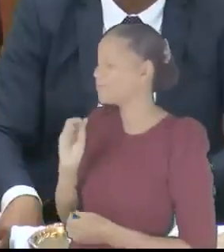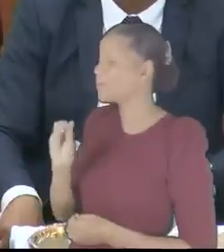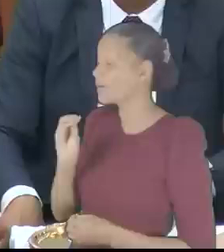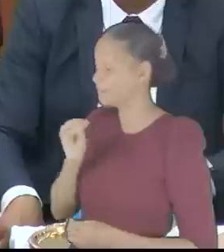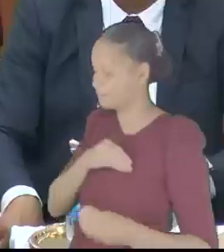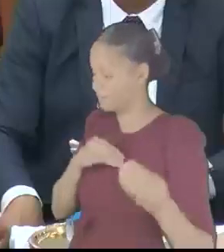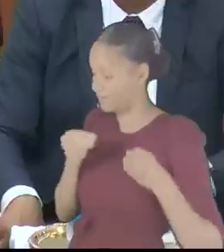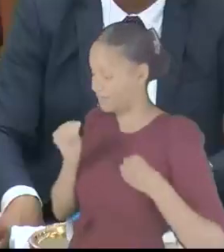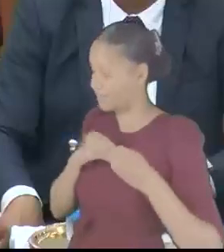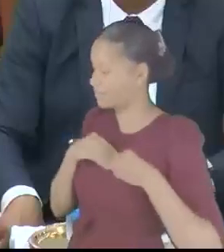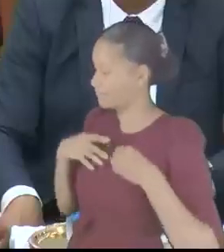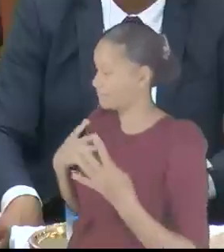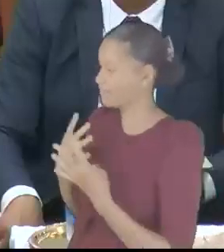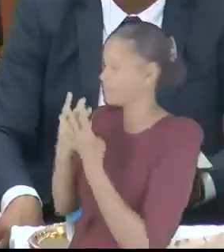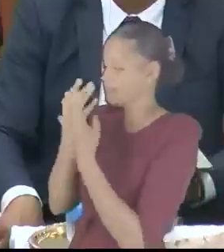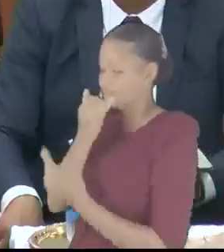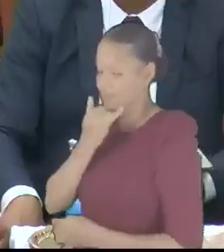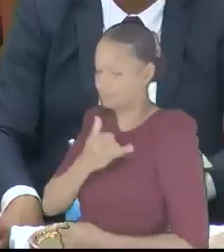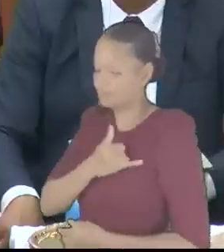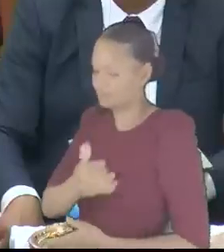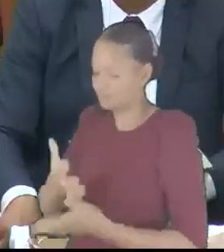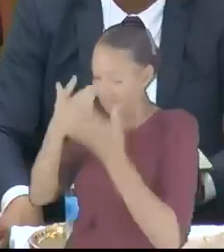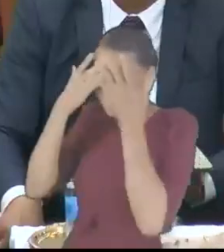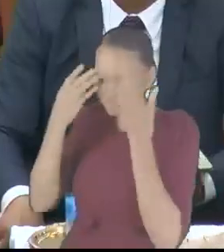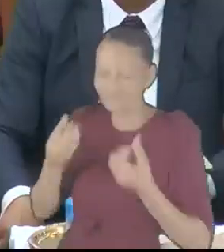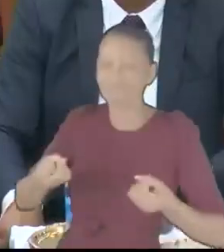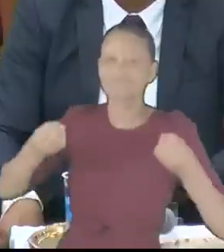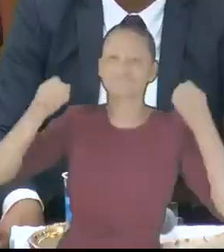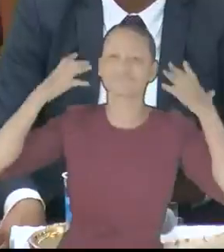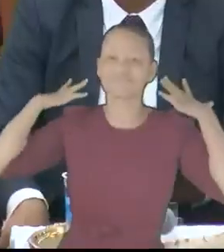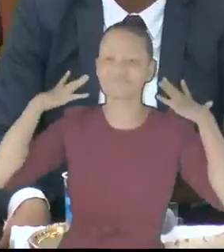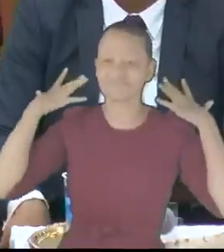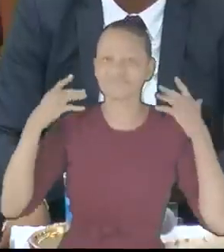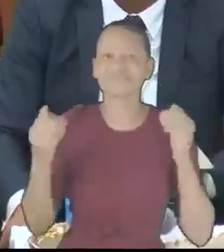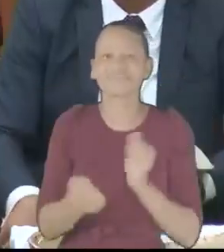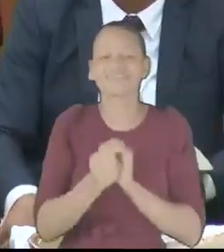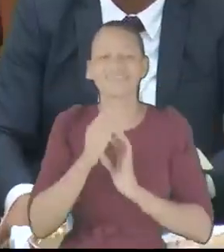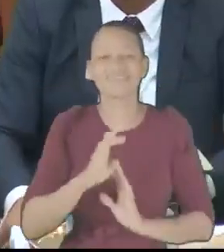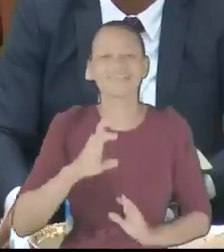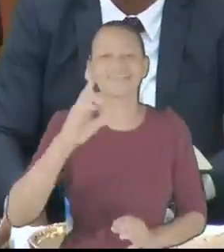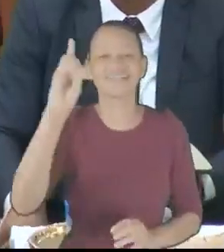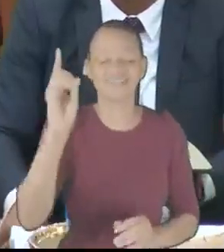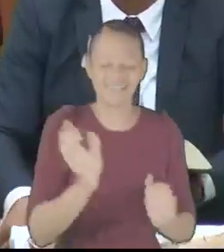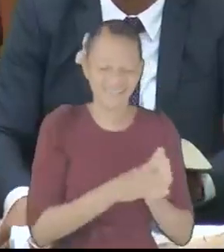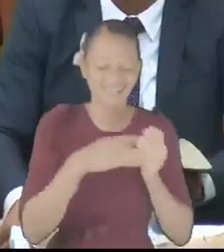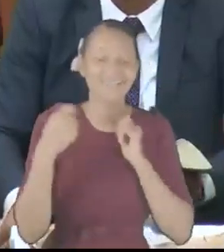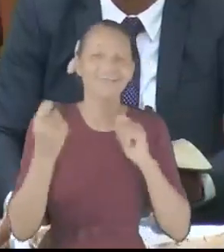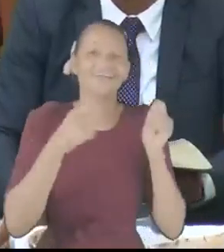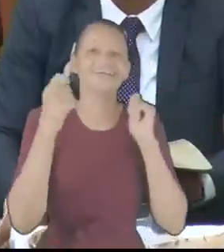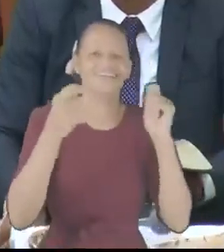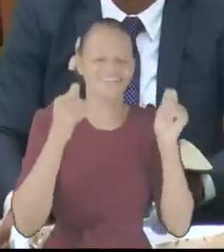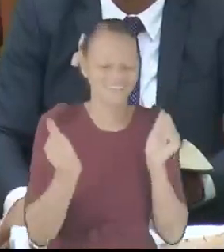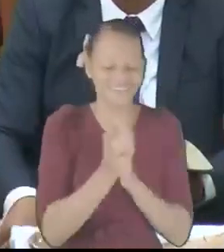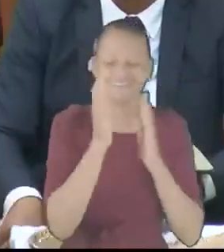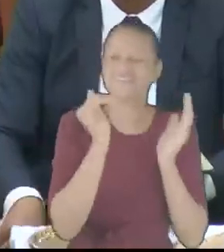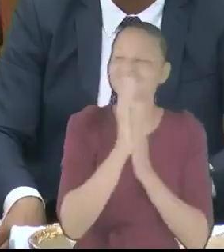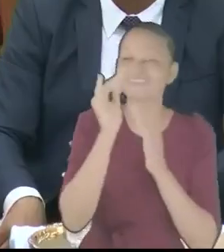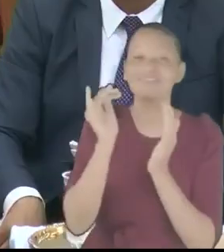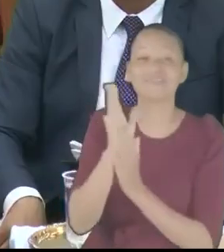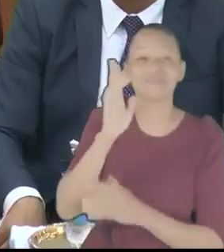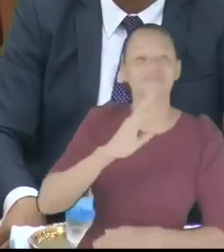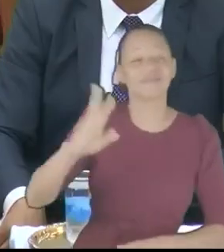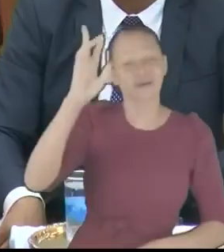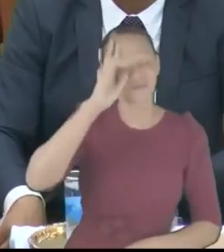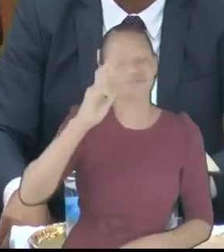confessado, pecado perdoado, e ele lança no mar do esquecimento. Glória a Deus. Aleluia, louvado seja o nome